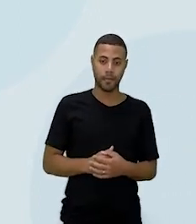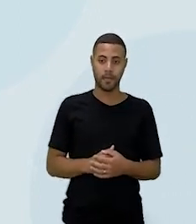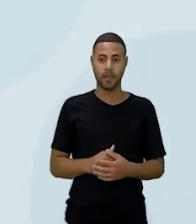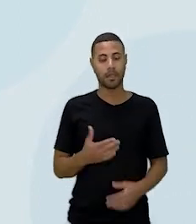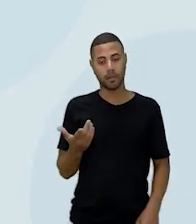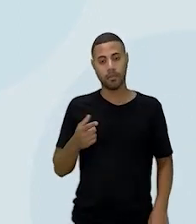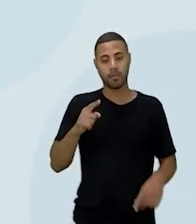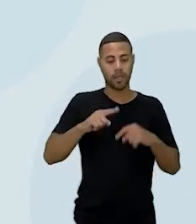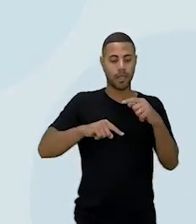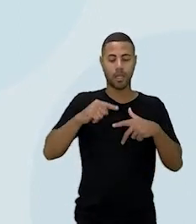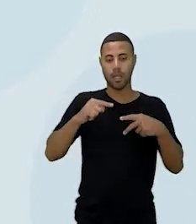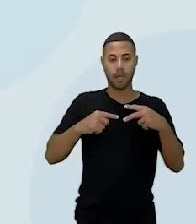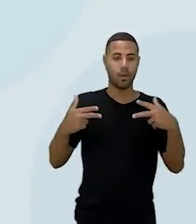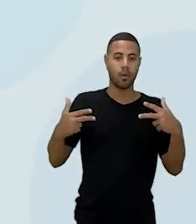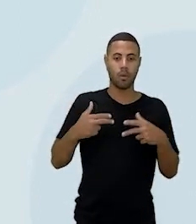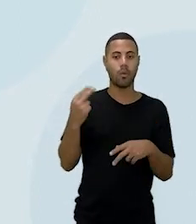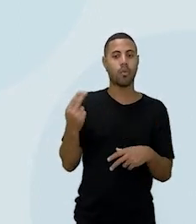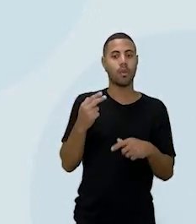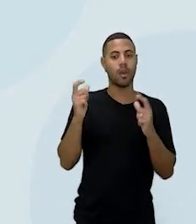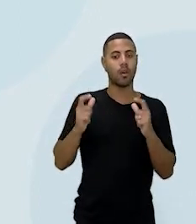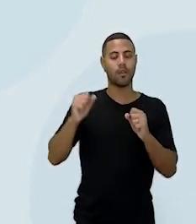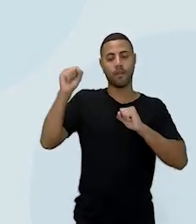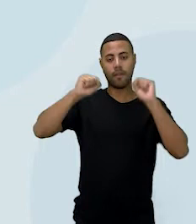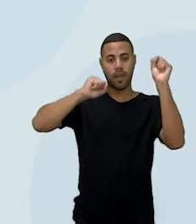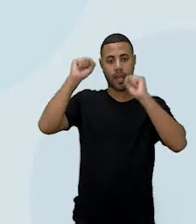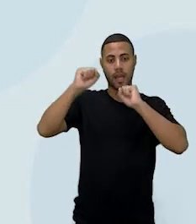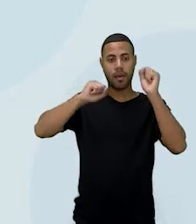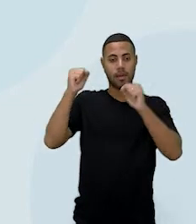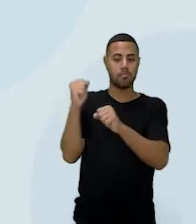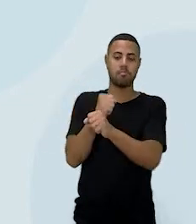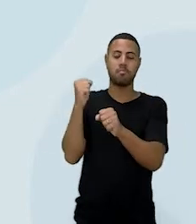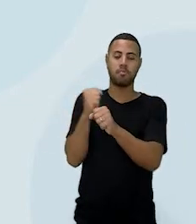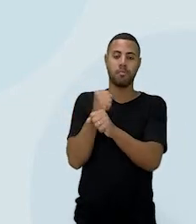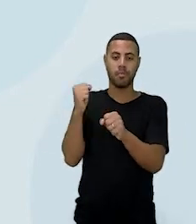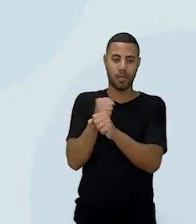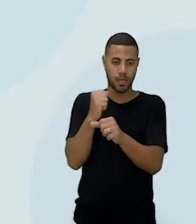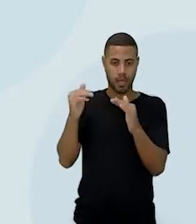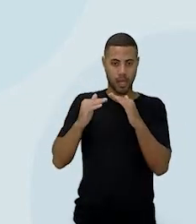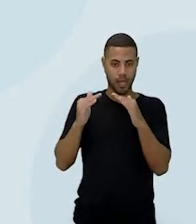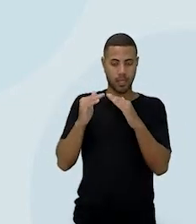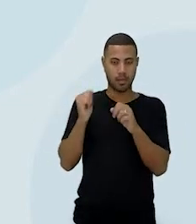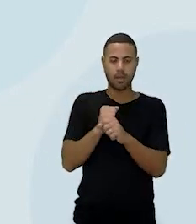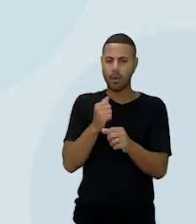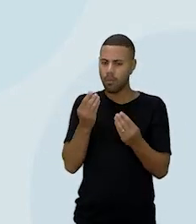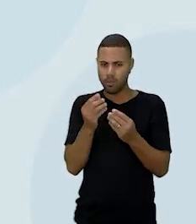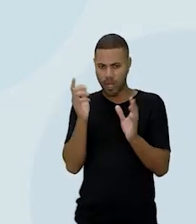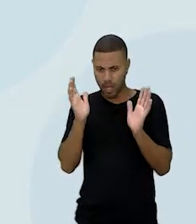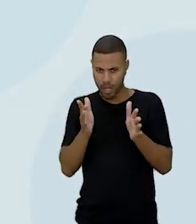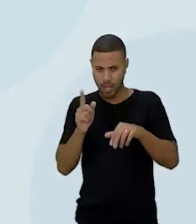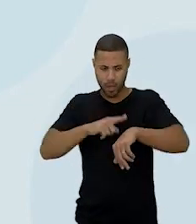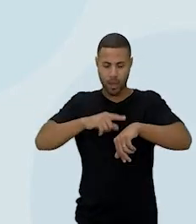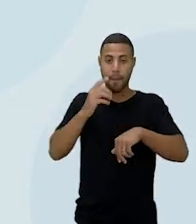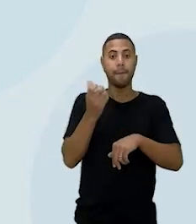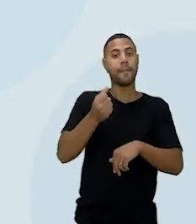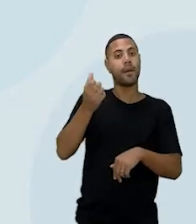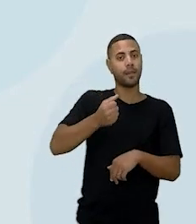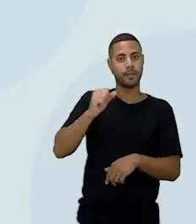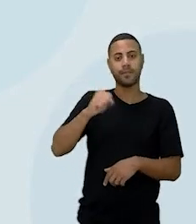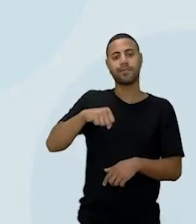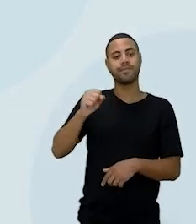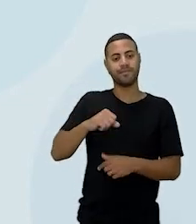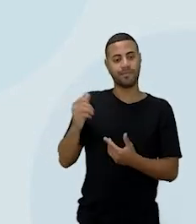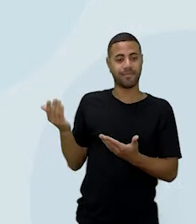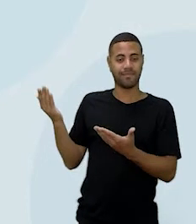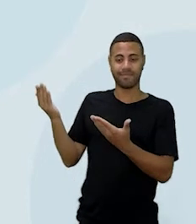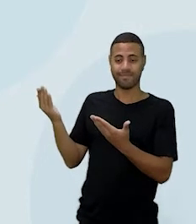um material muito utilizado também na indústria da construção civil. Ele já sai branquinho lá em todo esse processo? Exatamente, a gente tem até ali as imagens